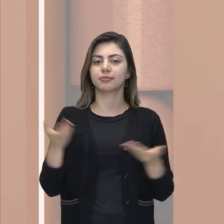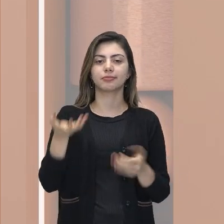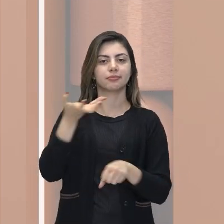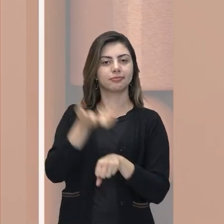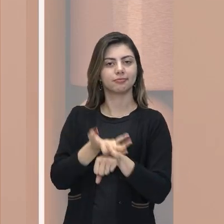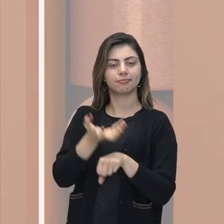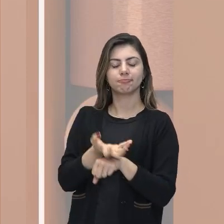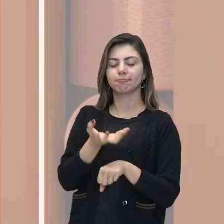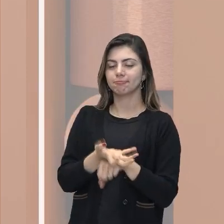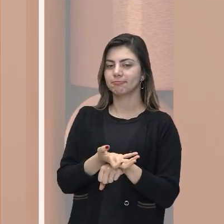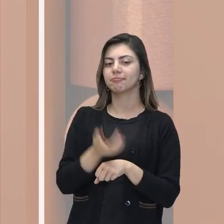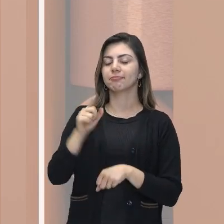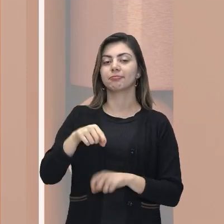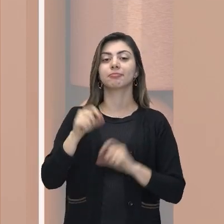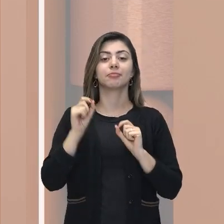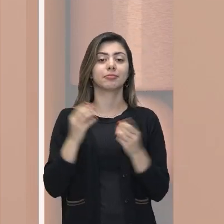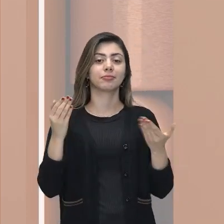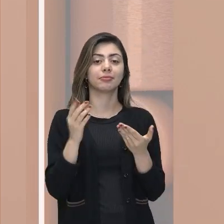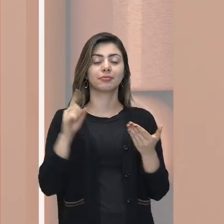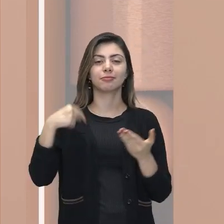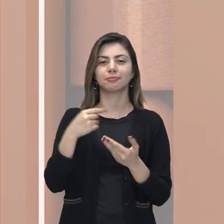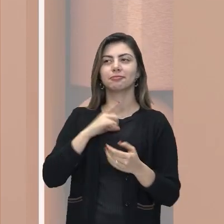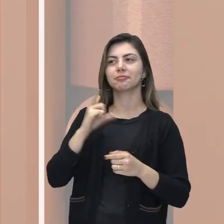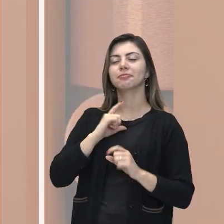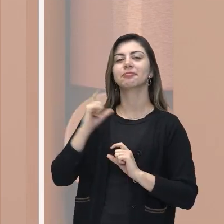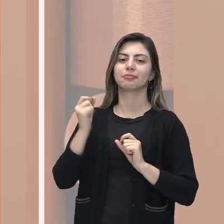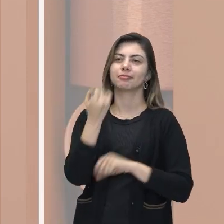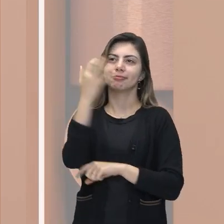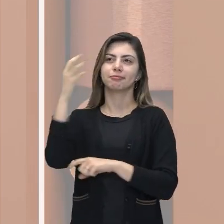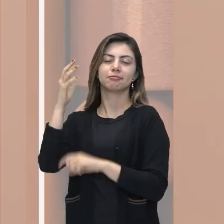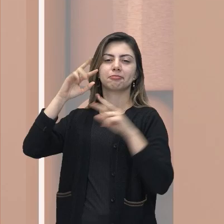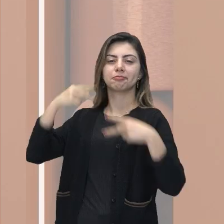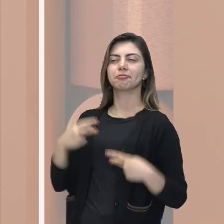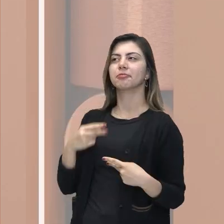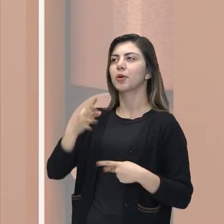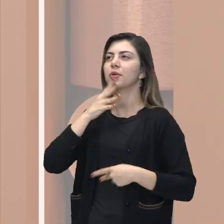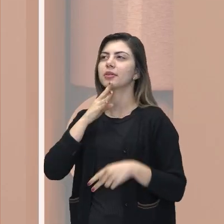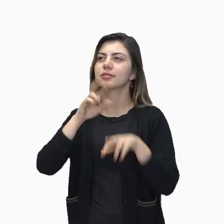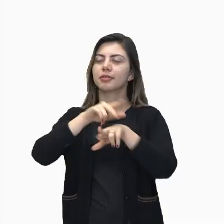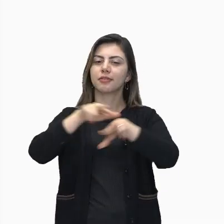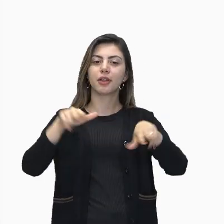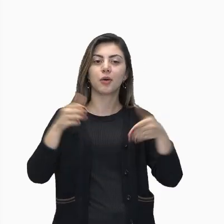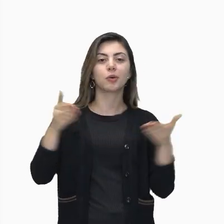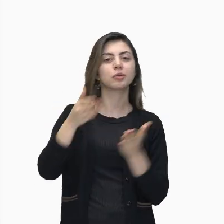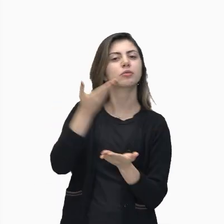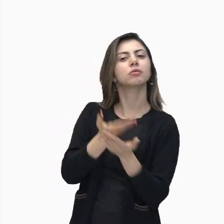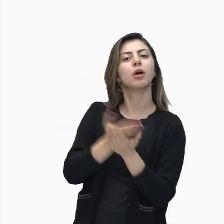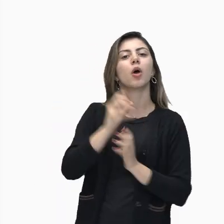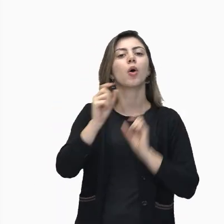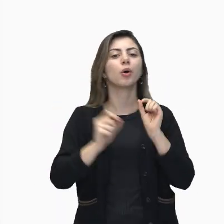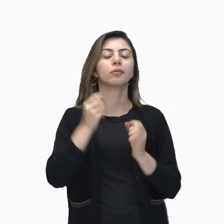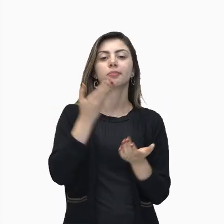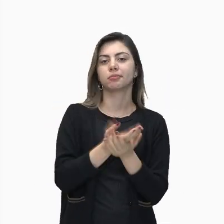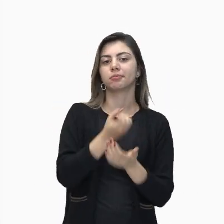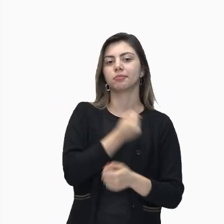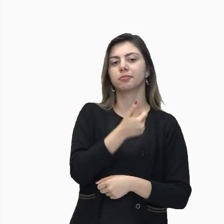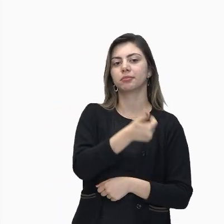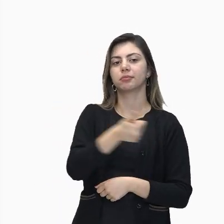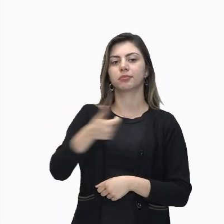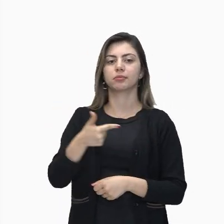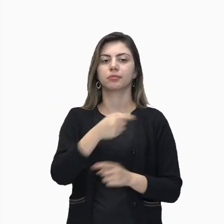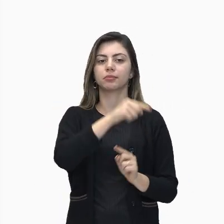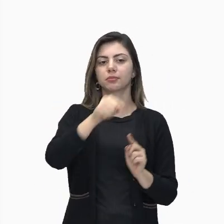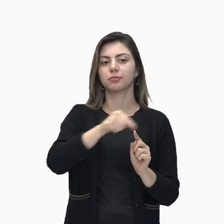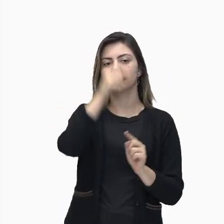disciplina aí do encontro do homem com a natureza, né? Vamos ver o que temos para a aula de hoje, é a aula de número